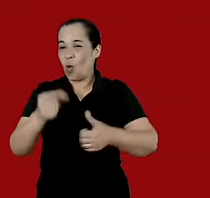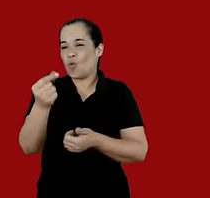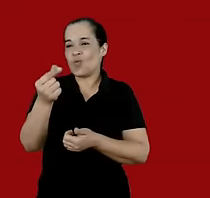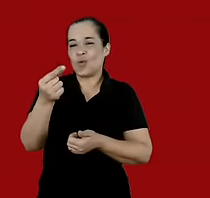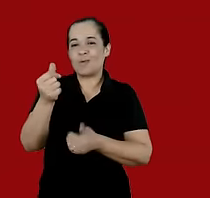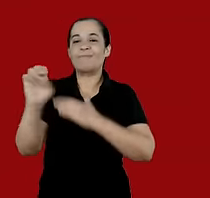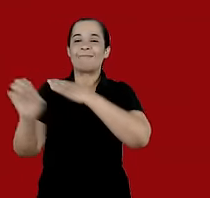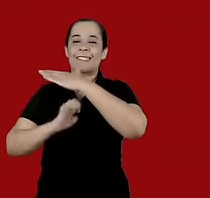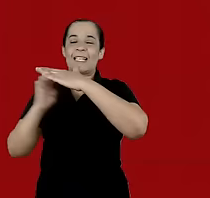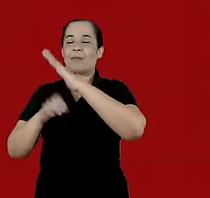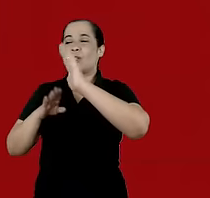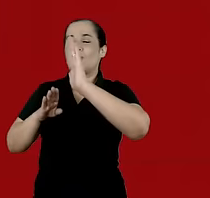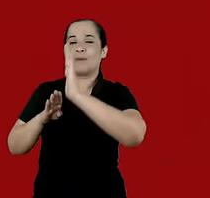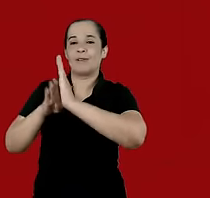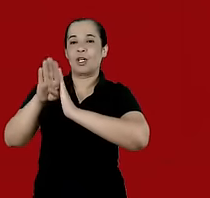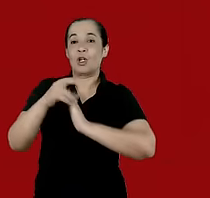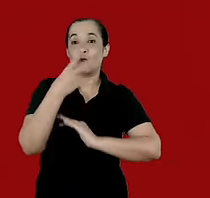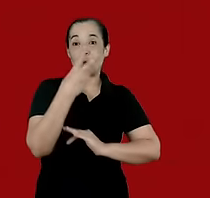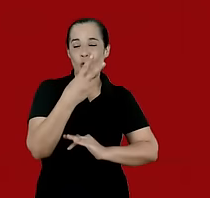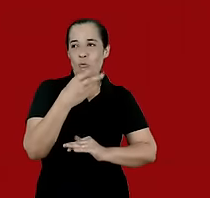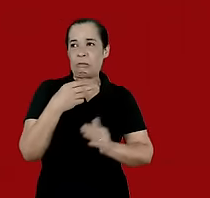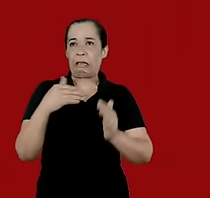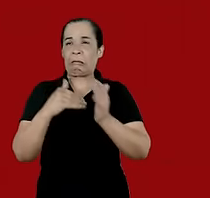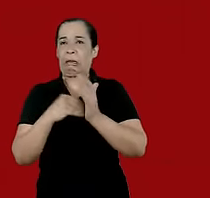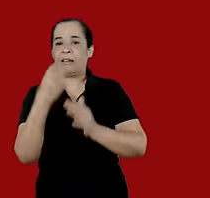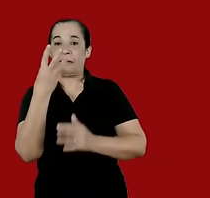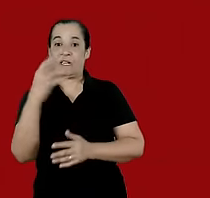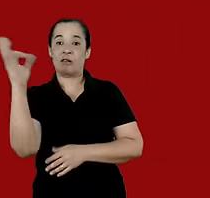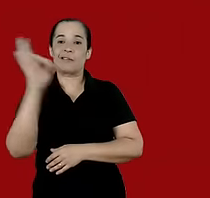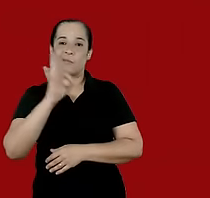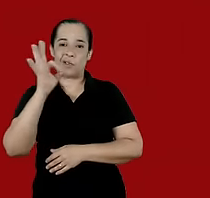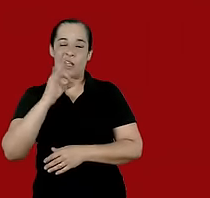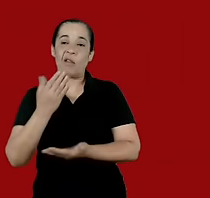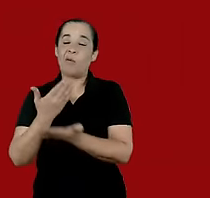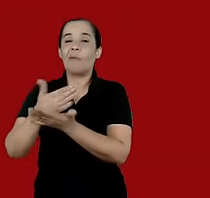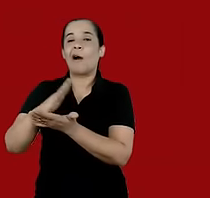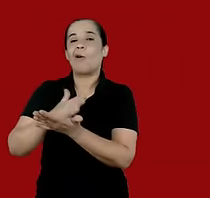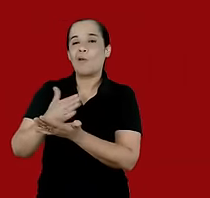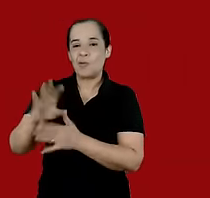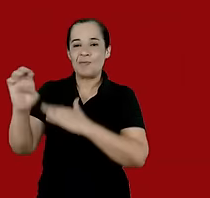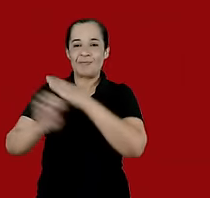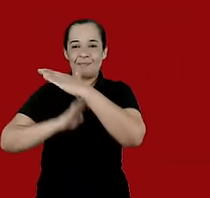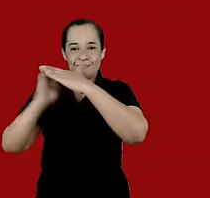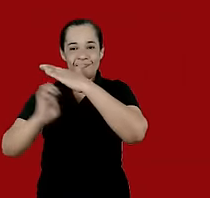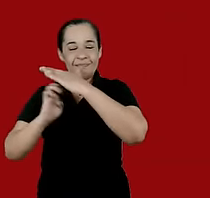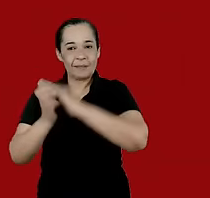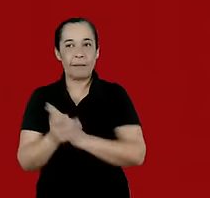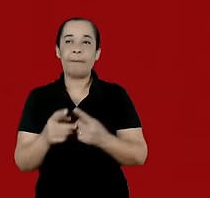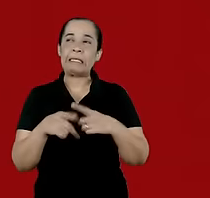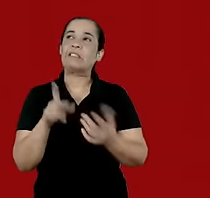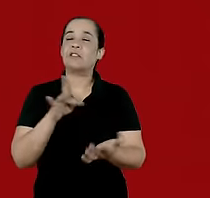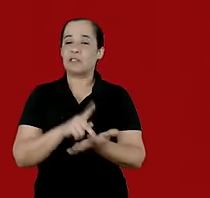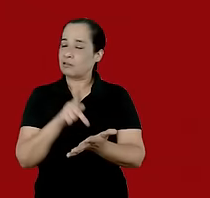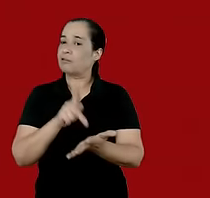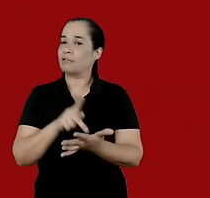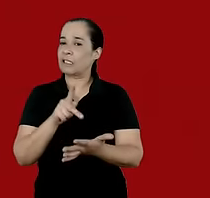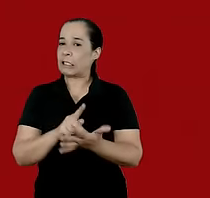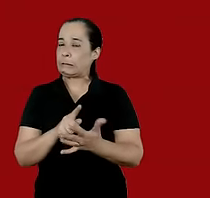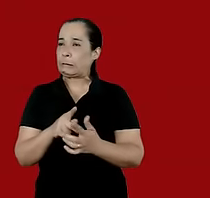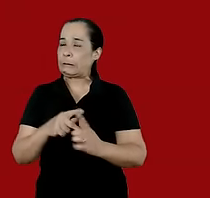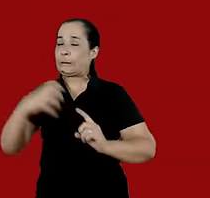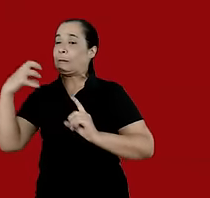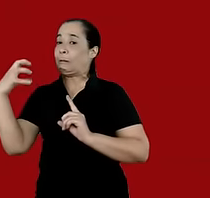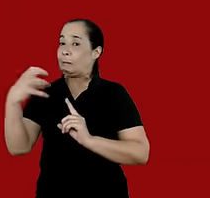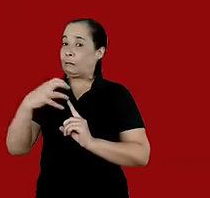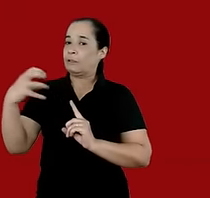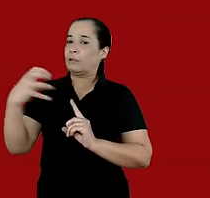que entre 2 e 3% rity para algumas empresas que T cadeia mais estendida Mas de fato é um é uma pressão de custo que que